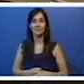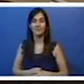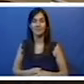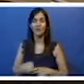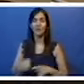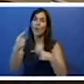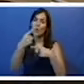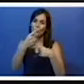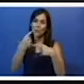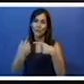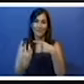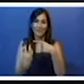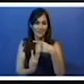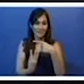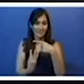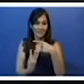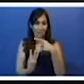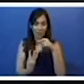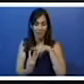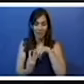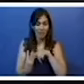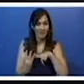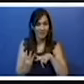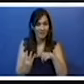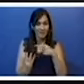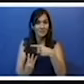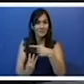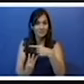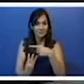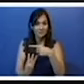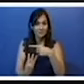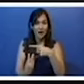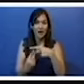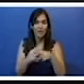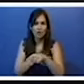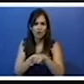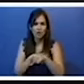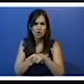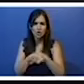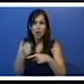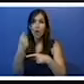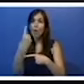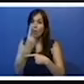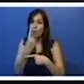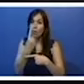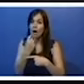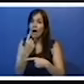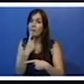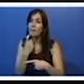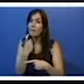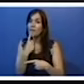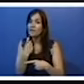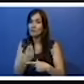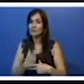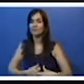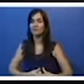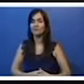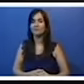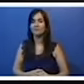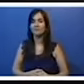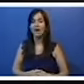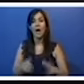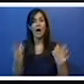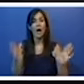é um terço uma parte de três vamos comparar a Barrinha cinza agora